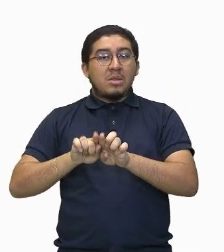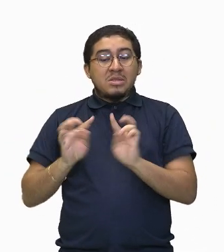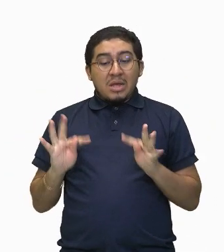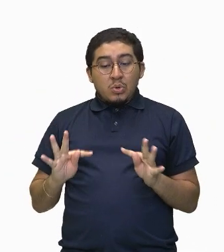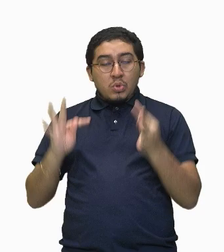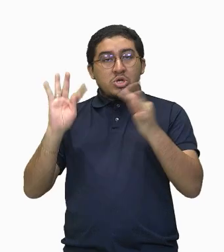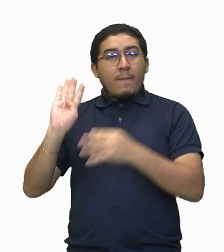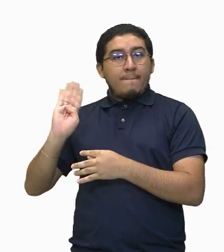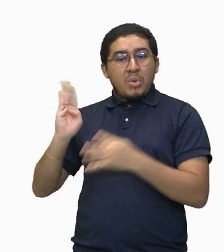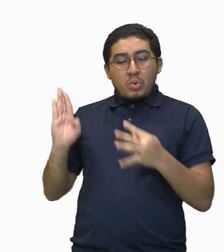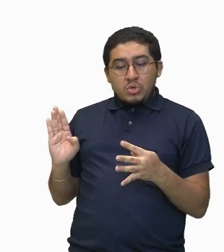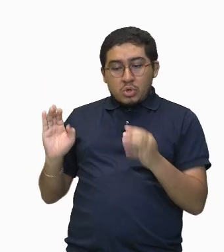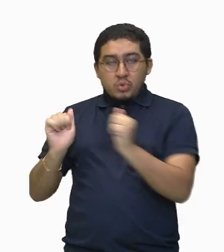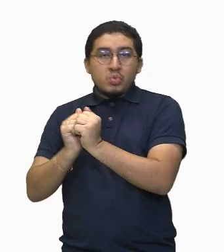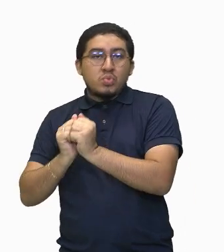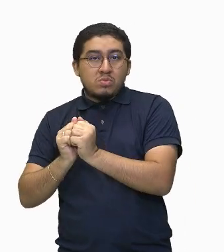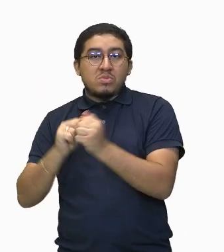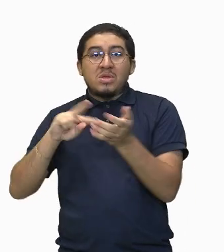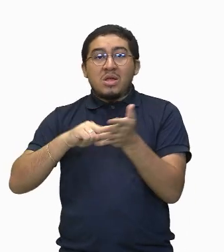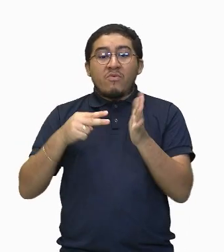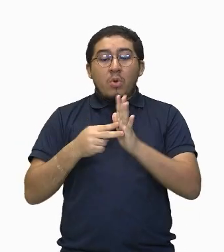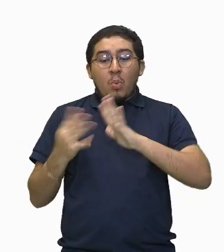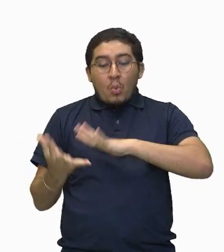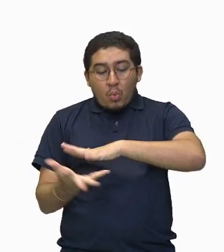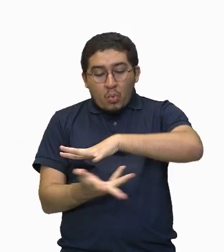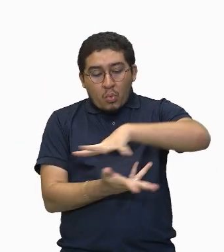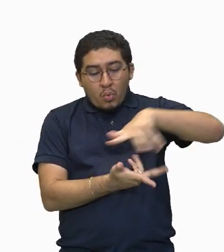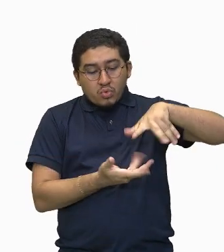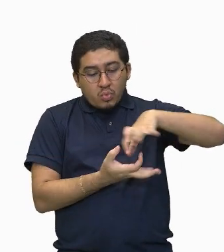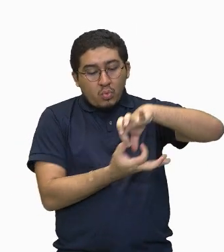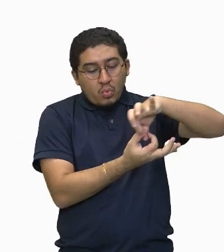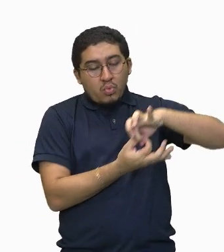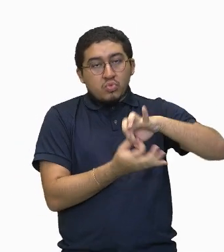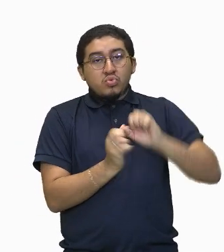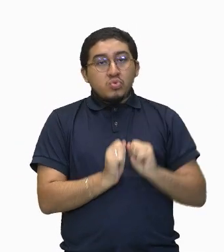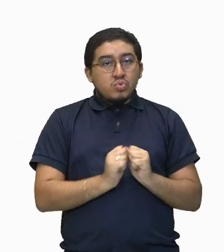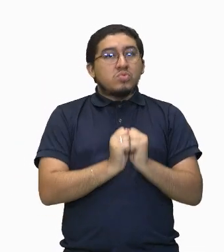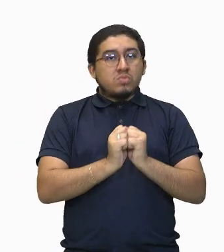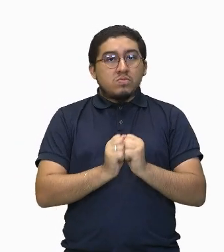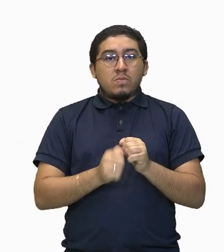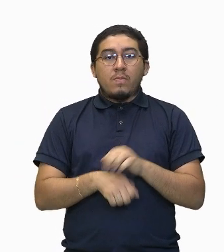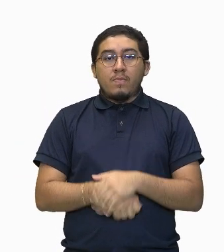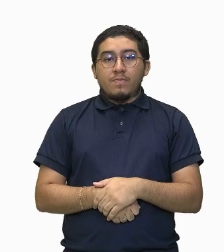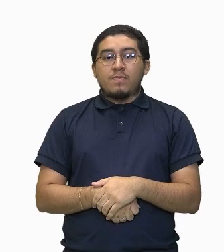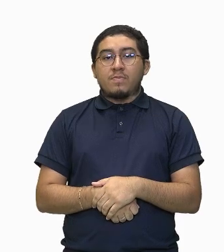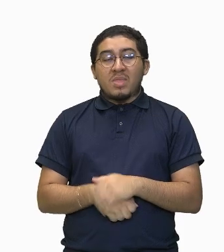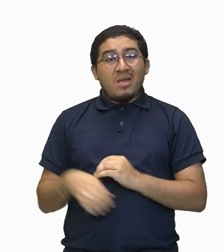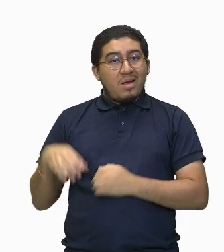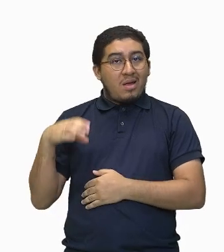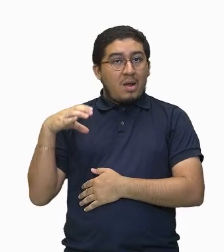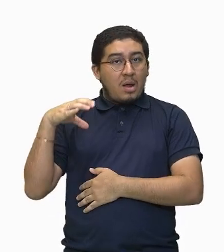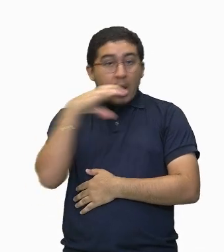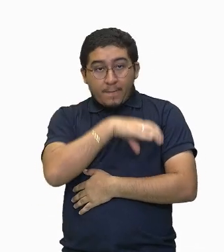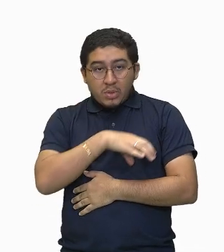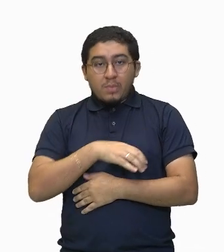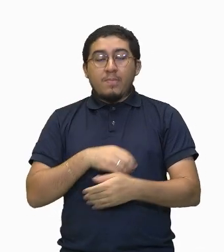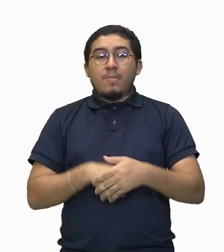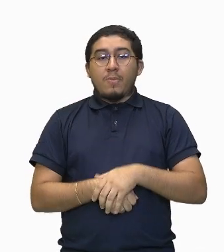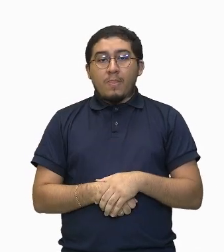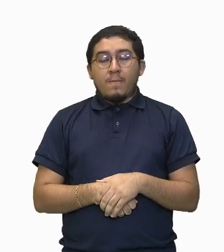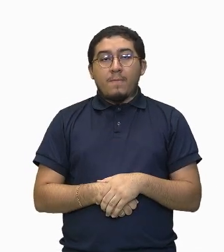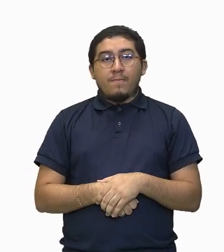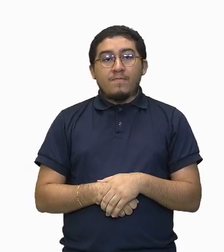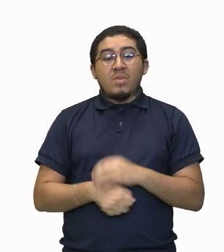que o mundo ele acabe se conectando de forma bastante rápida. Na